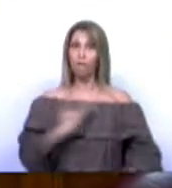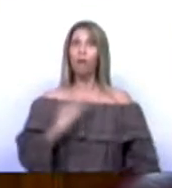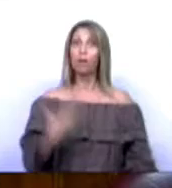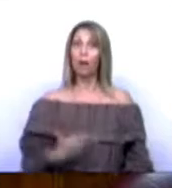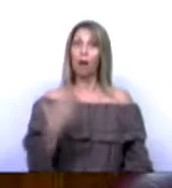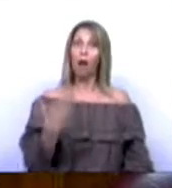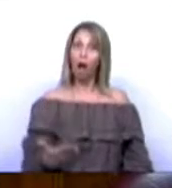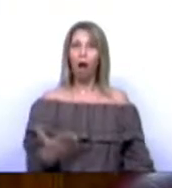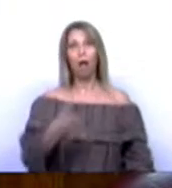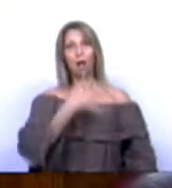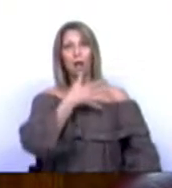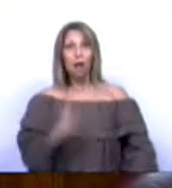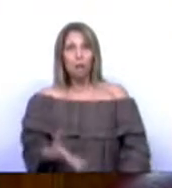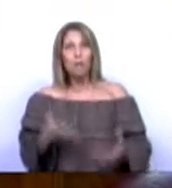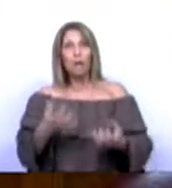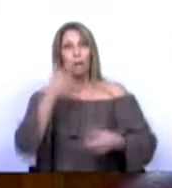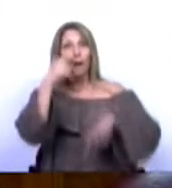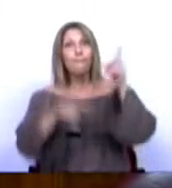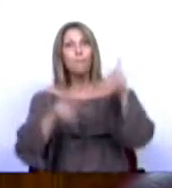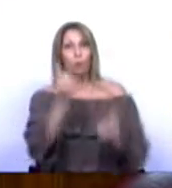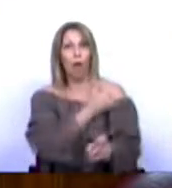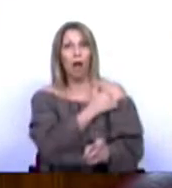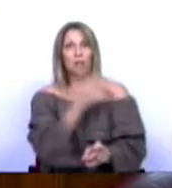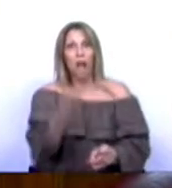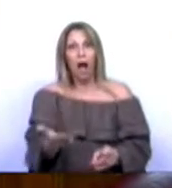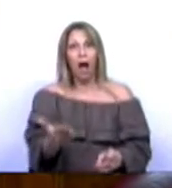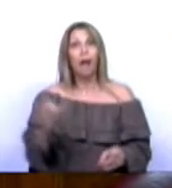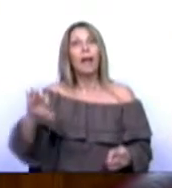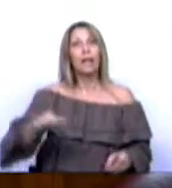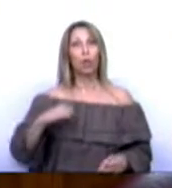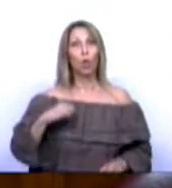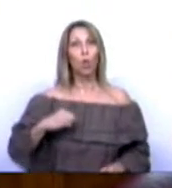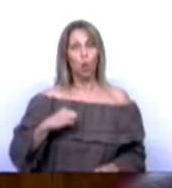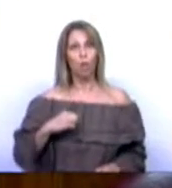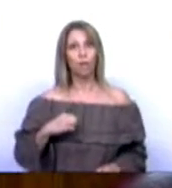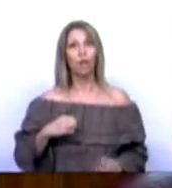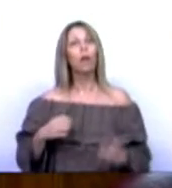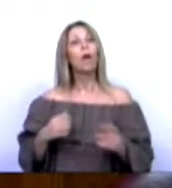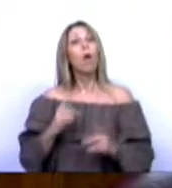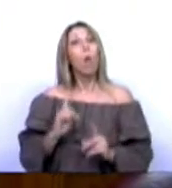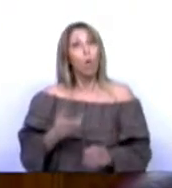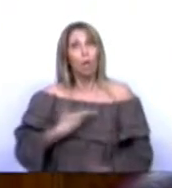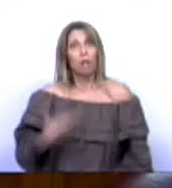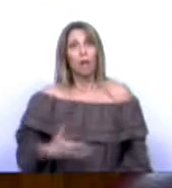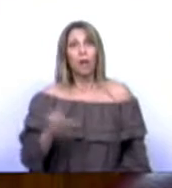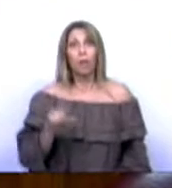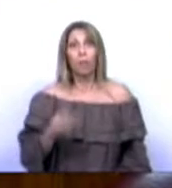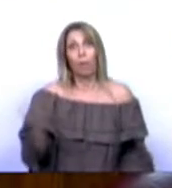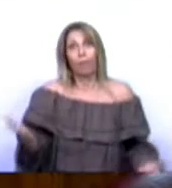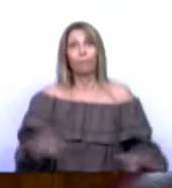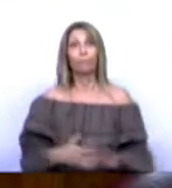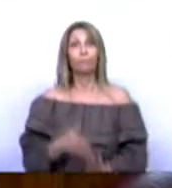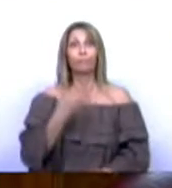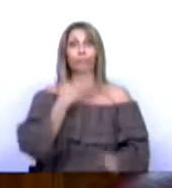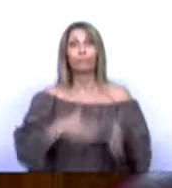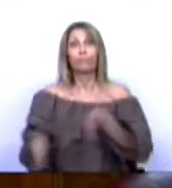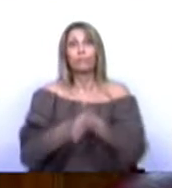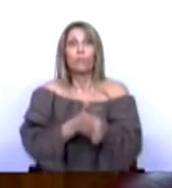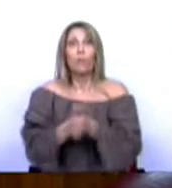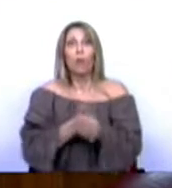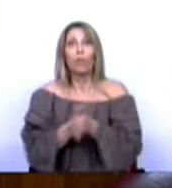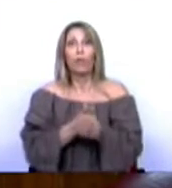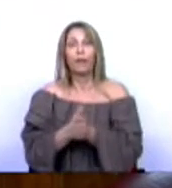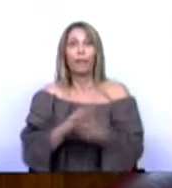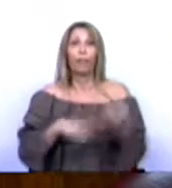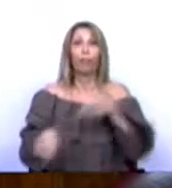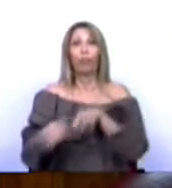aspiração dos moradores da Quinta do Conde, aquilo que é menos legítimo é o aproveitamento político que se possa fazer deste